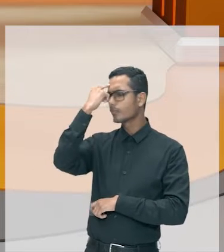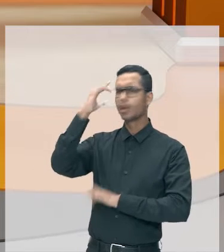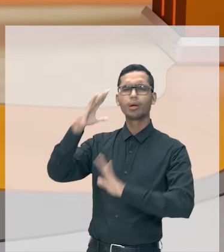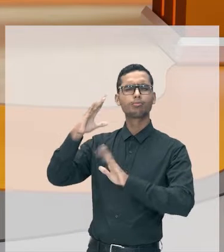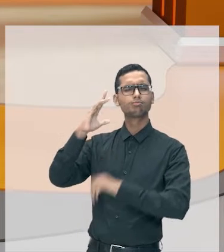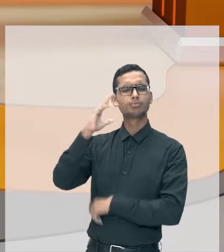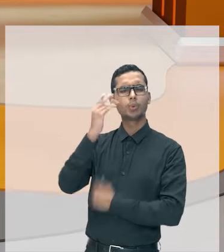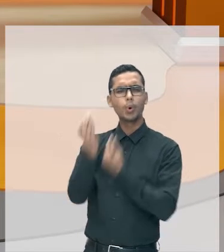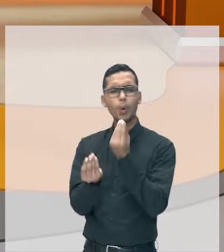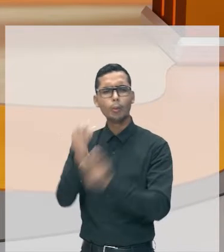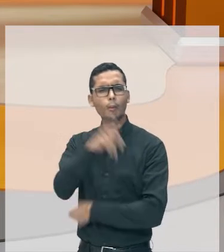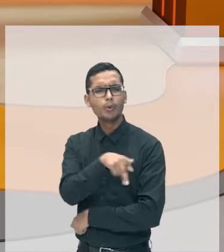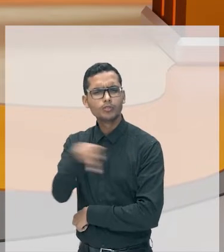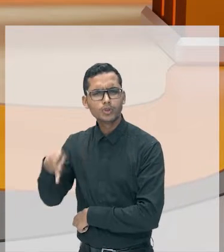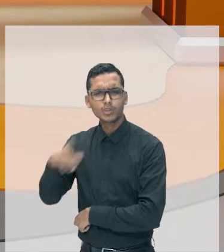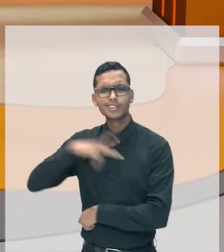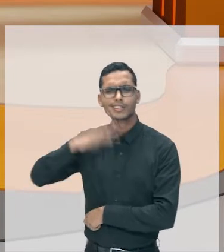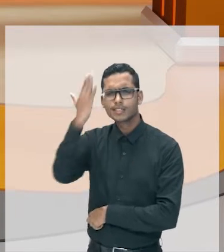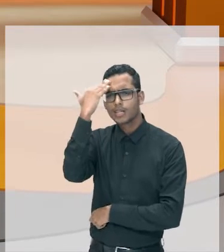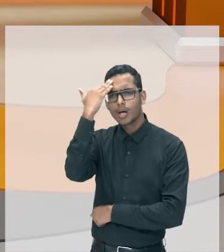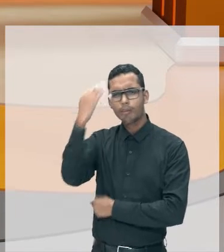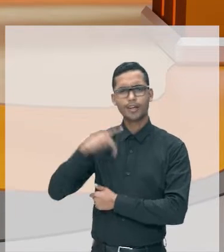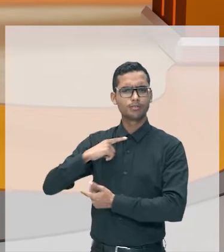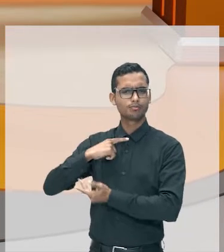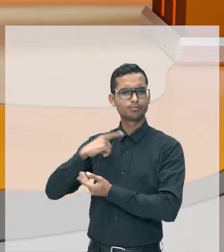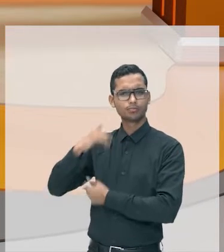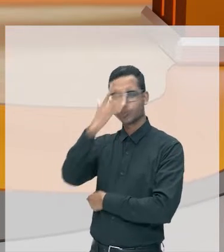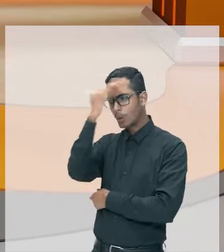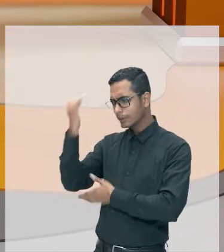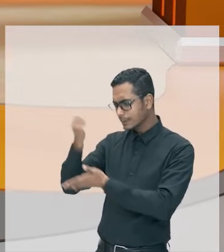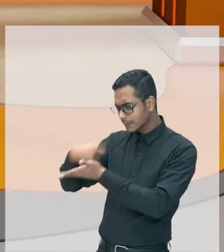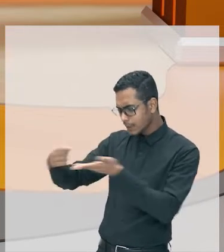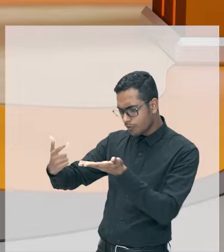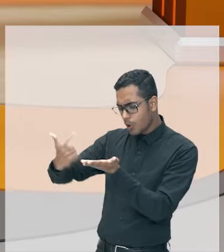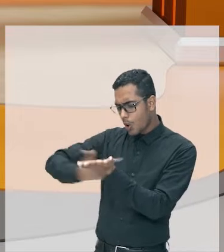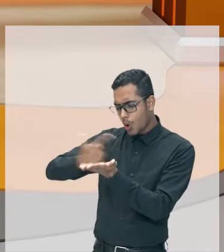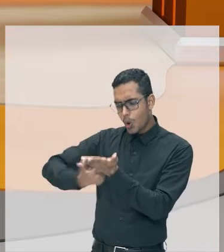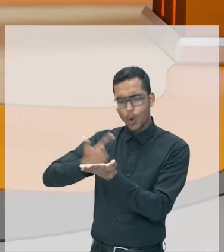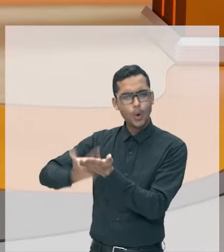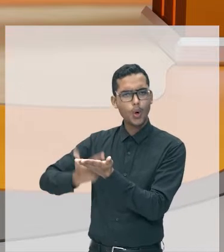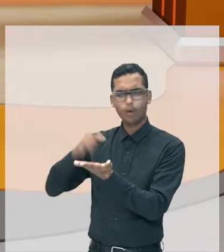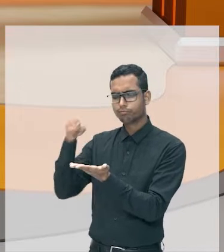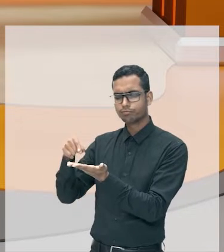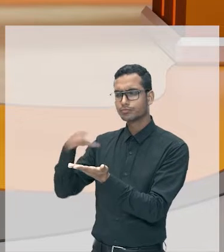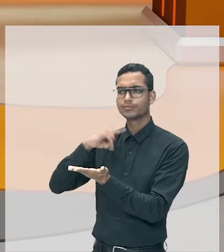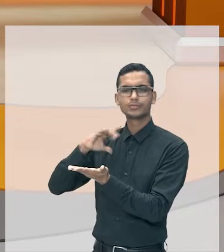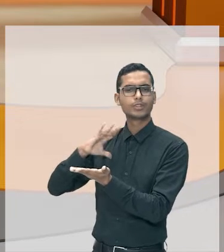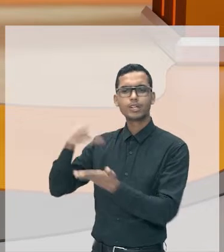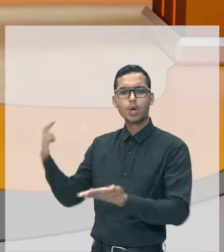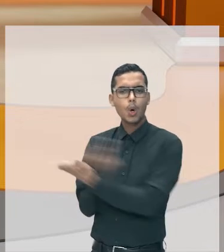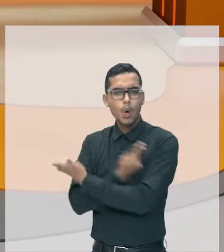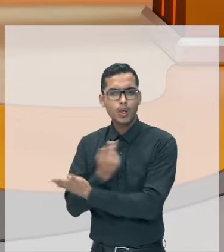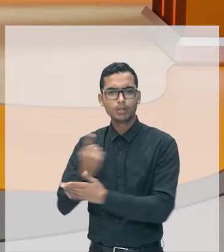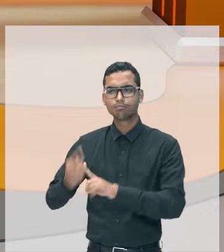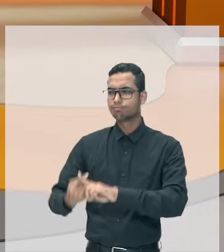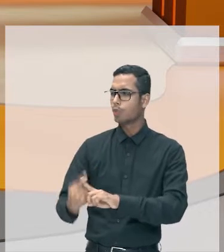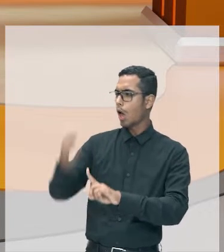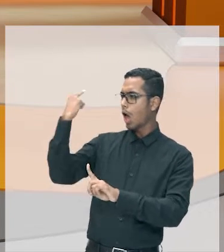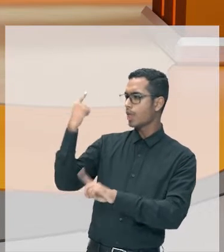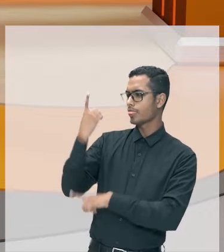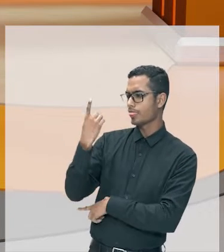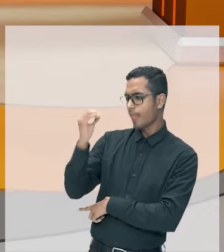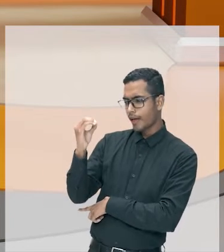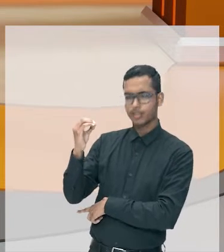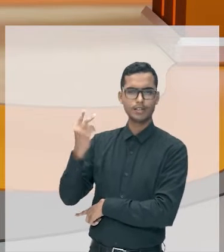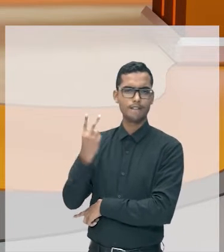como é que eu sei, como é que escreveram aqui no livro o que aconteceu há 10 anos, 20 anos, há 50 anos,